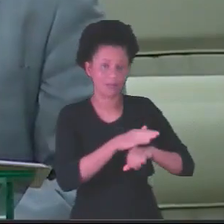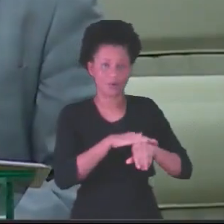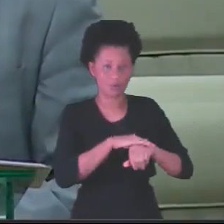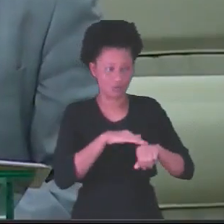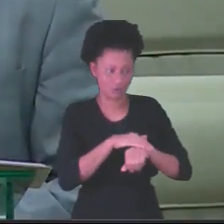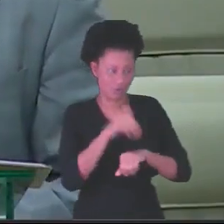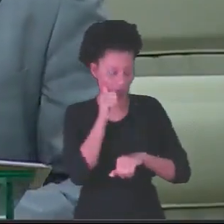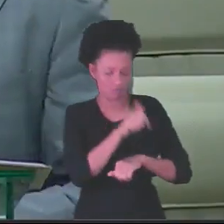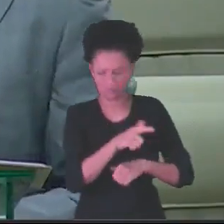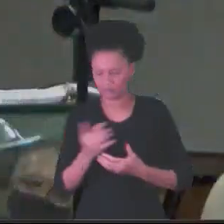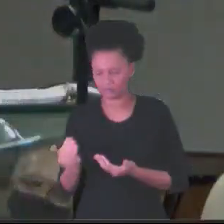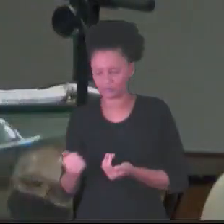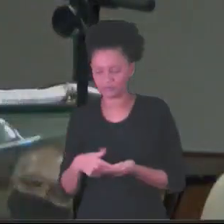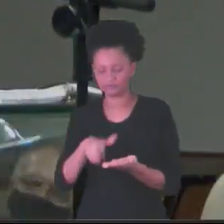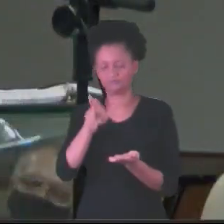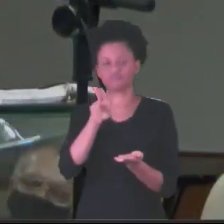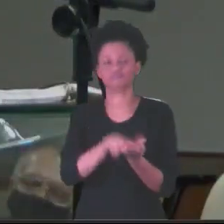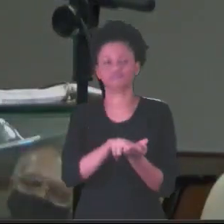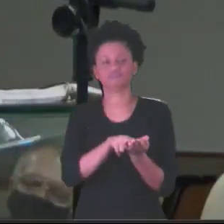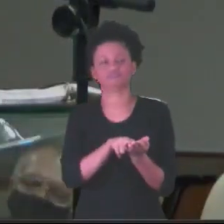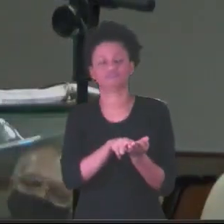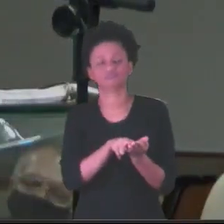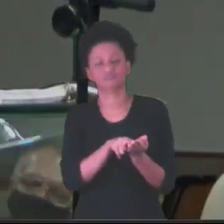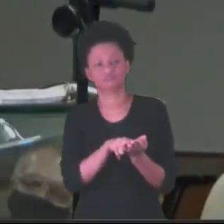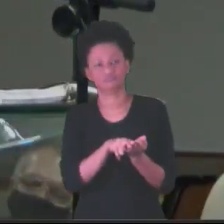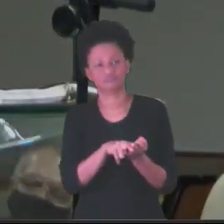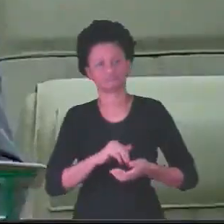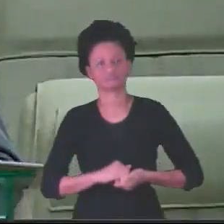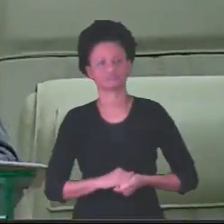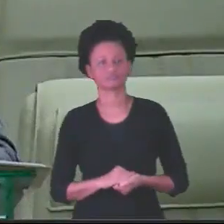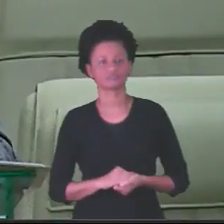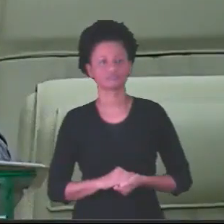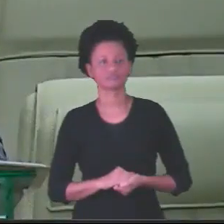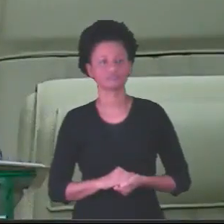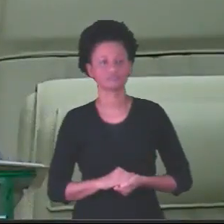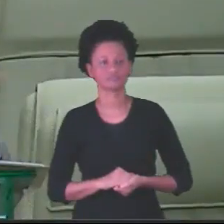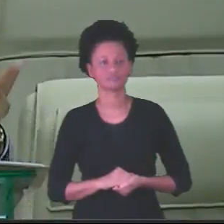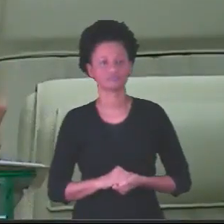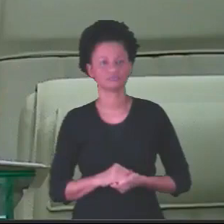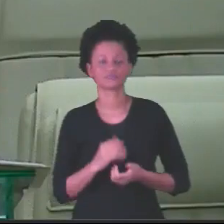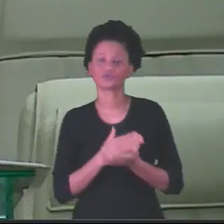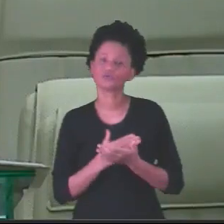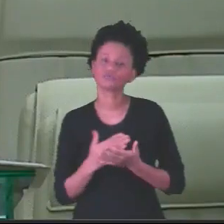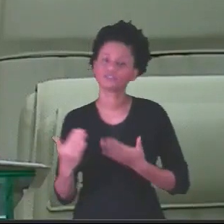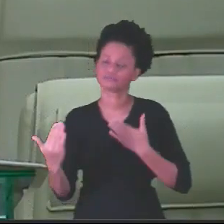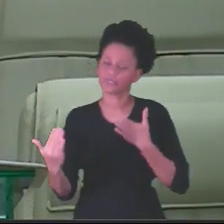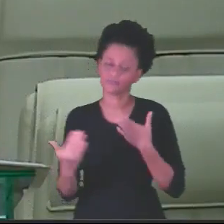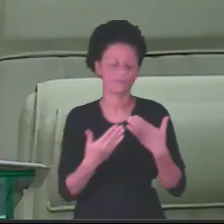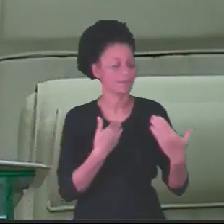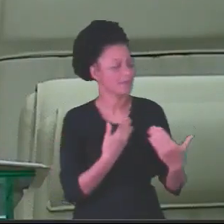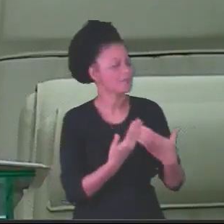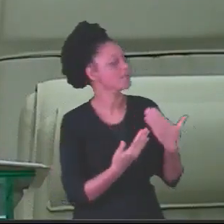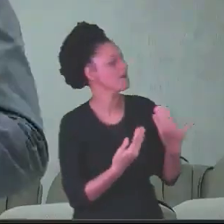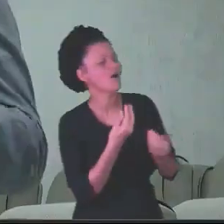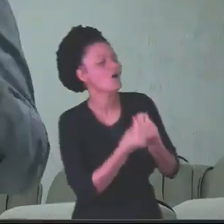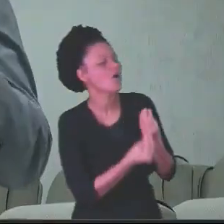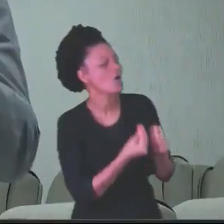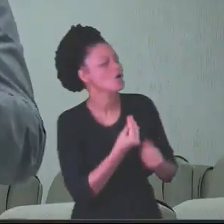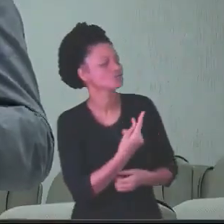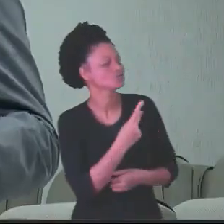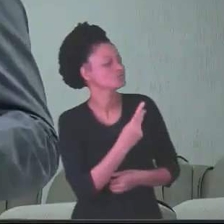e ela deitada no leito e começou a conversar com ela sobre a sua vida